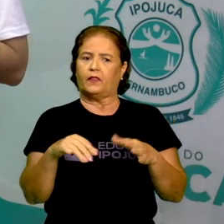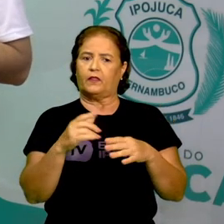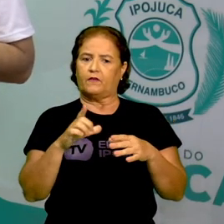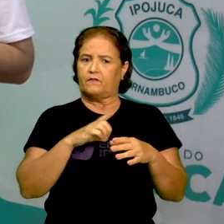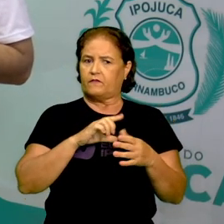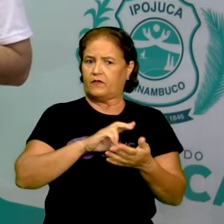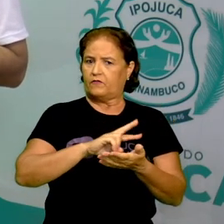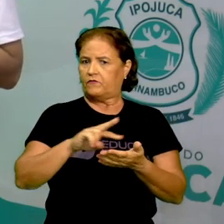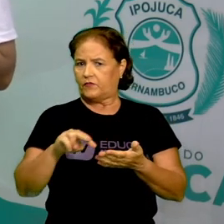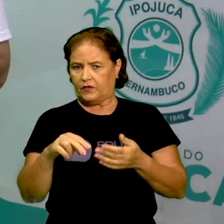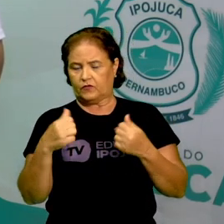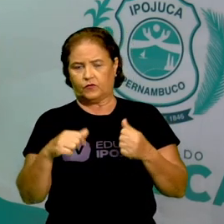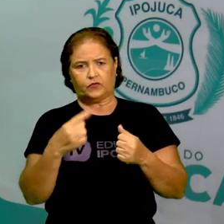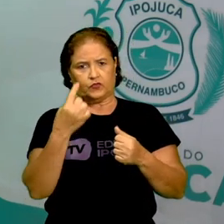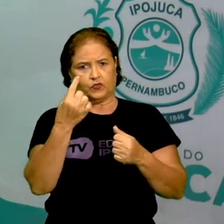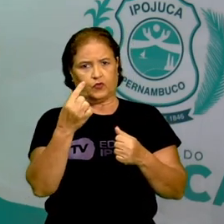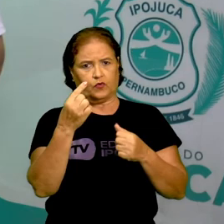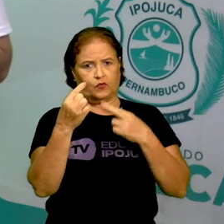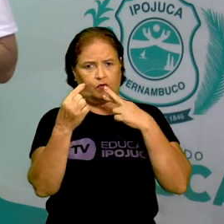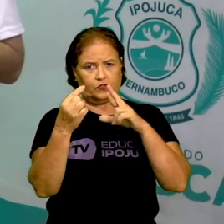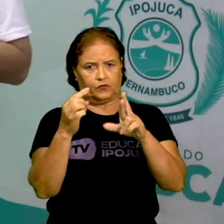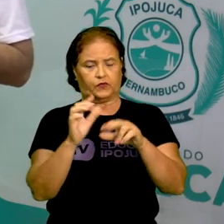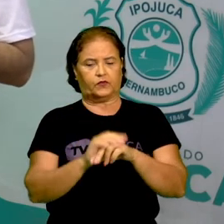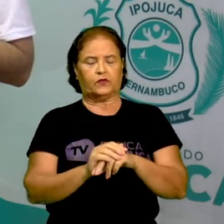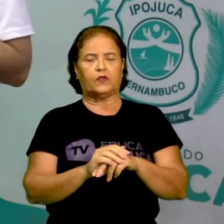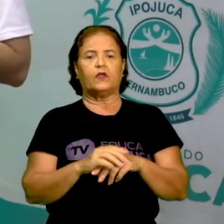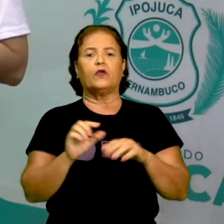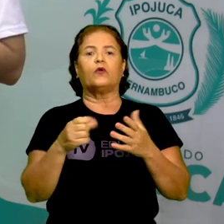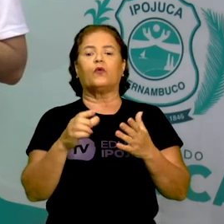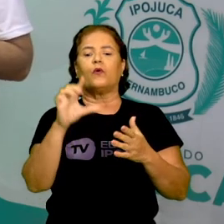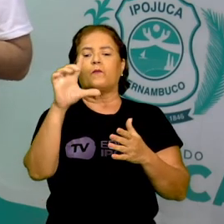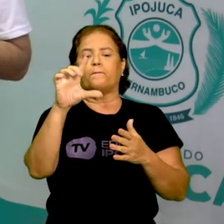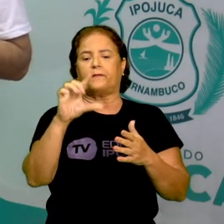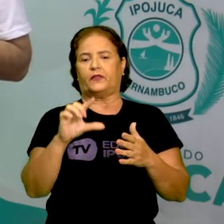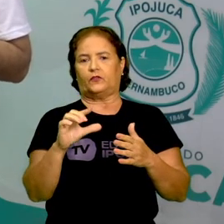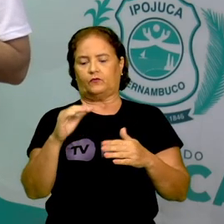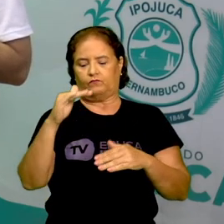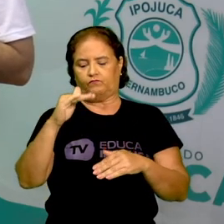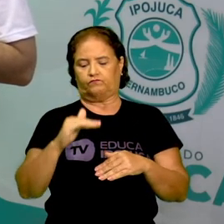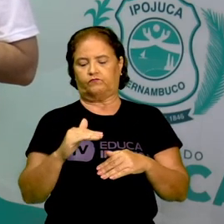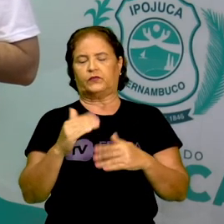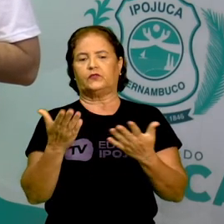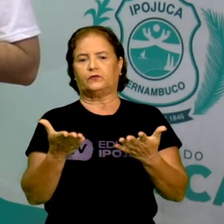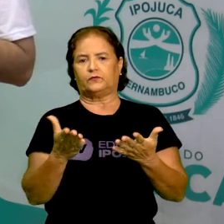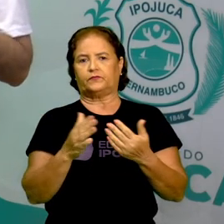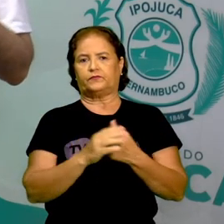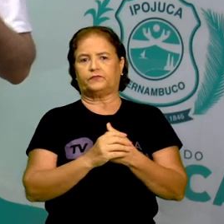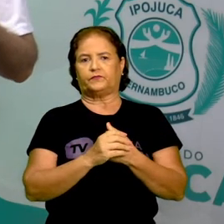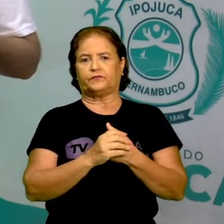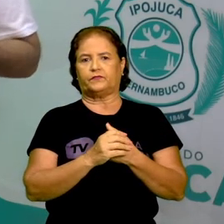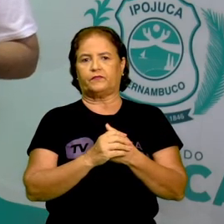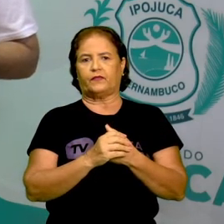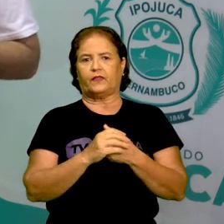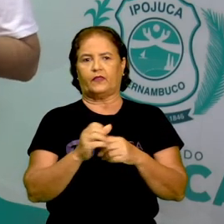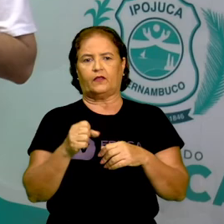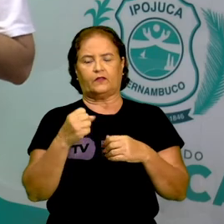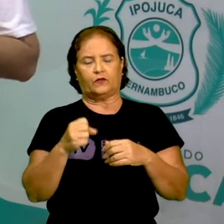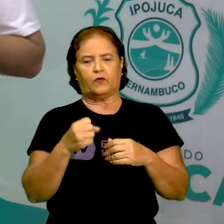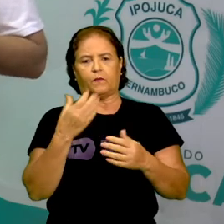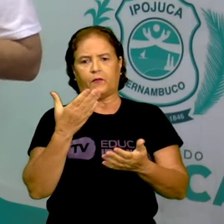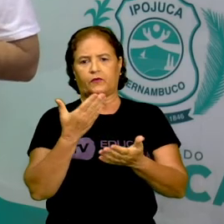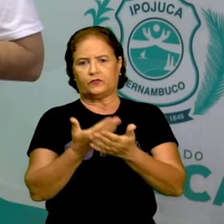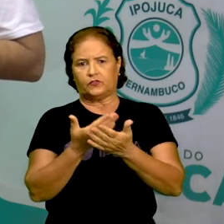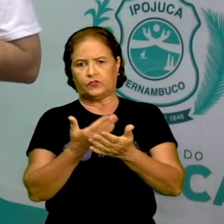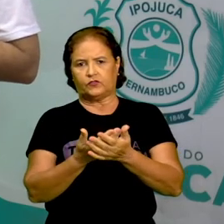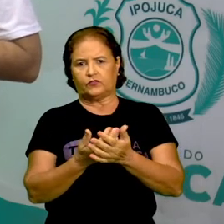apenas, ok, crianças? E qual é o menor objeto da sua casa? Então, bons estudos,